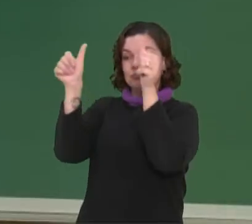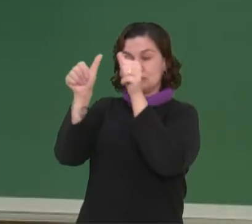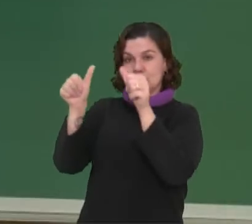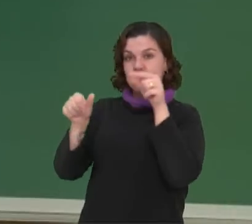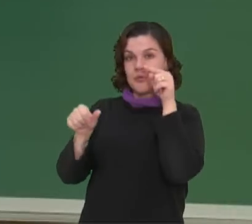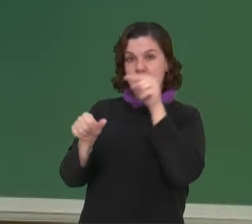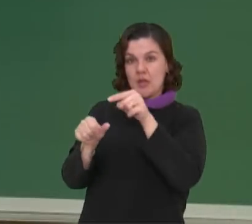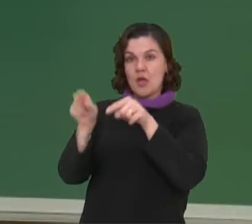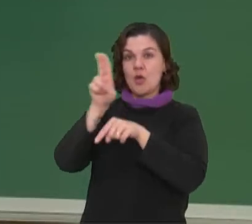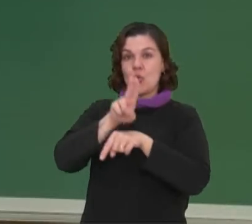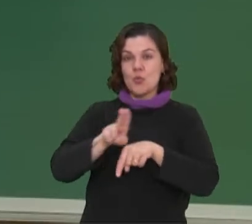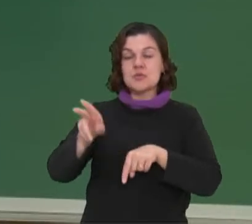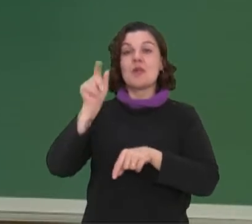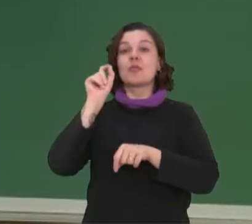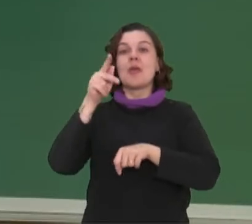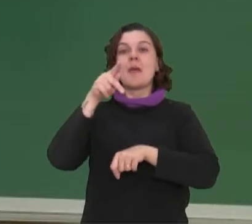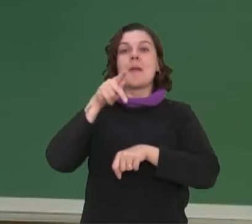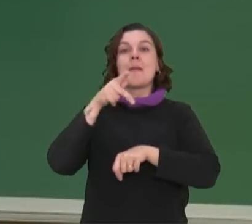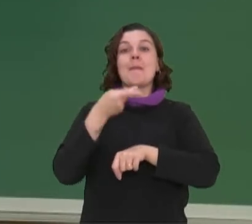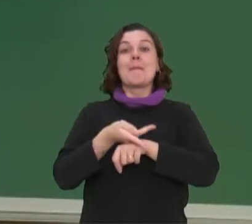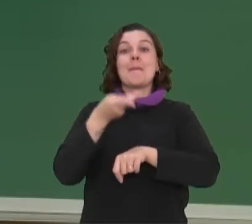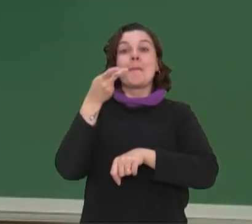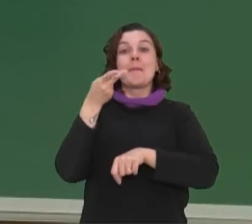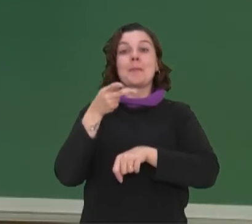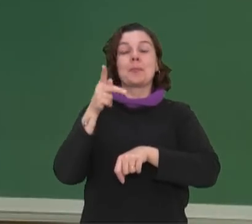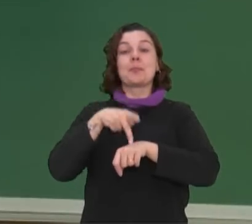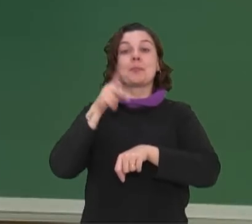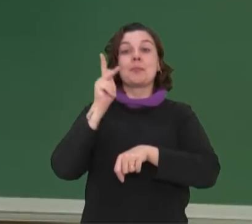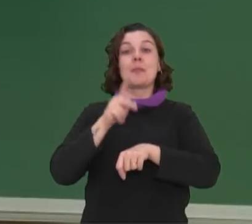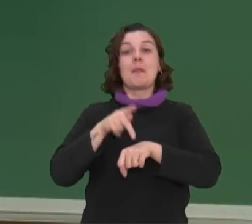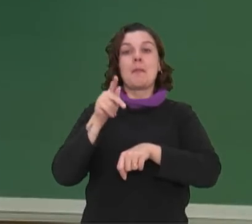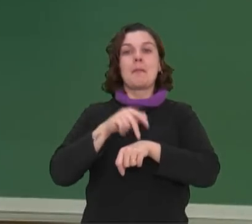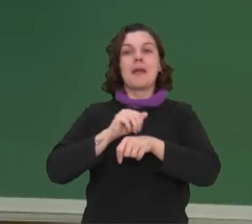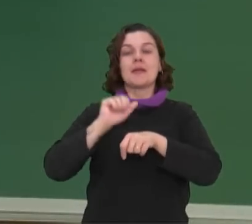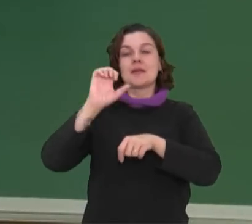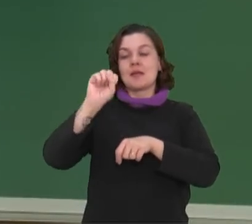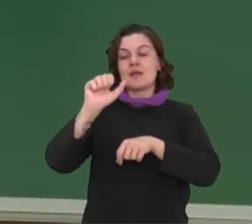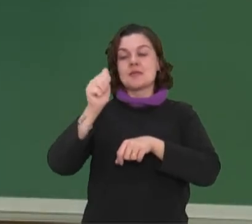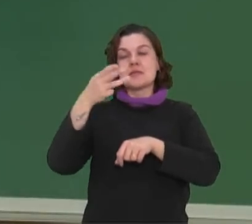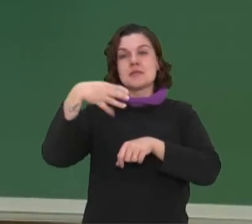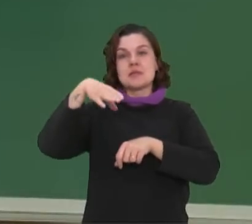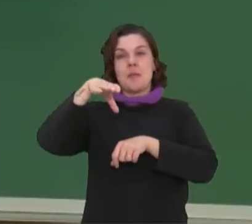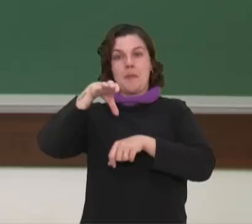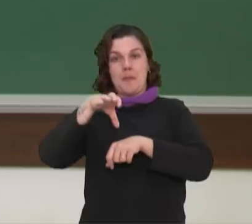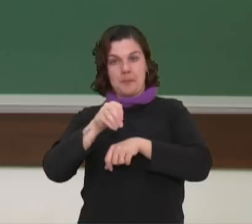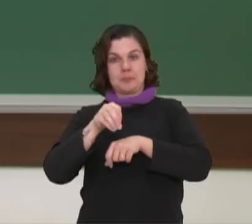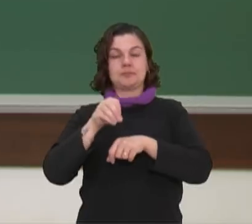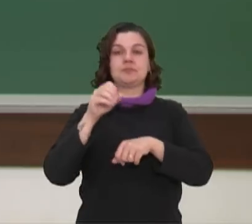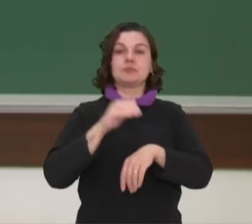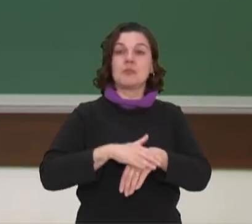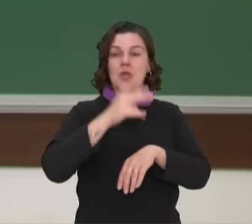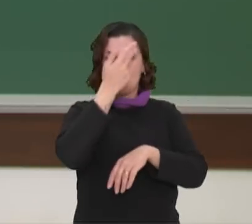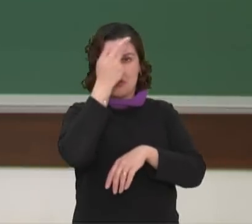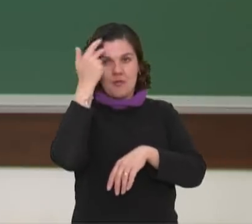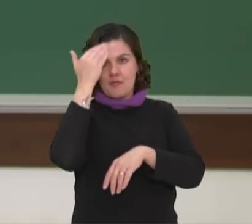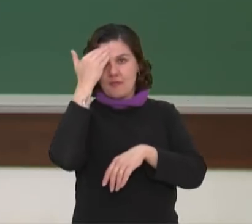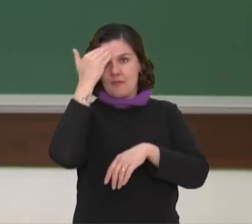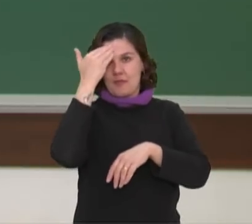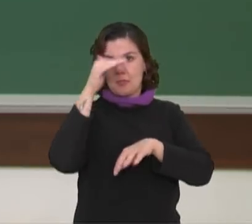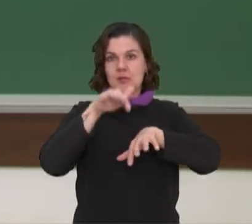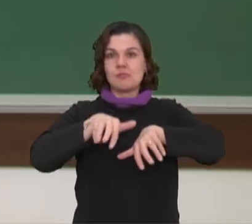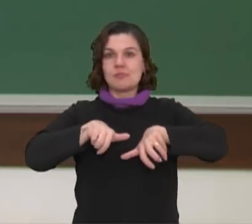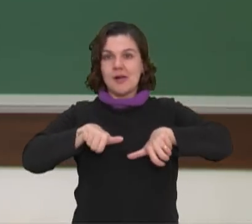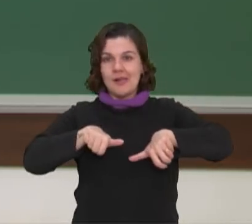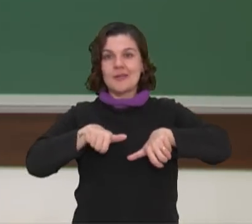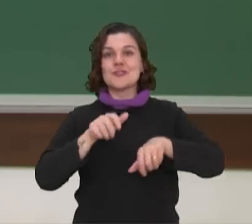de pedra-sabão. É o grande material usado nas esculturas. Os maiores nomes aí, Aleijadinho, Mestre